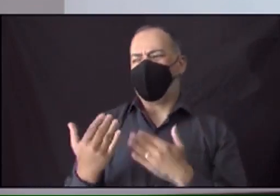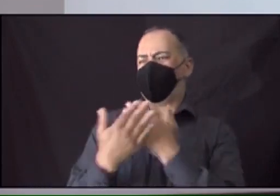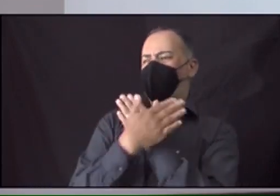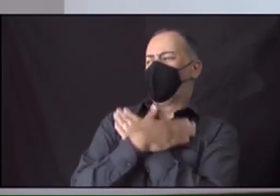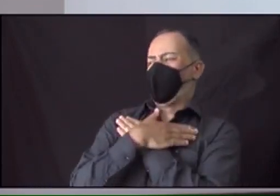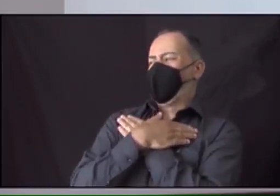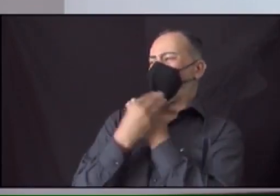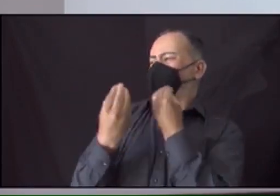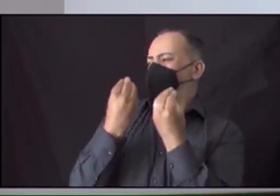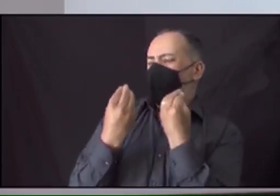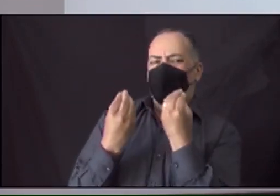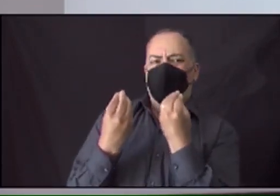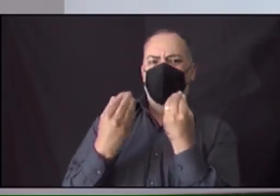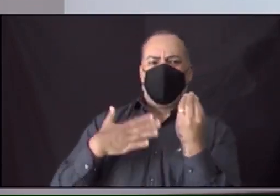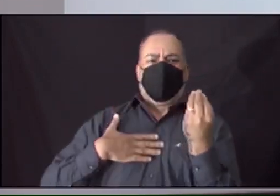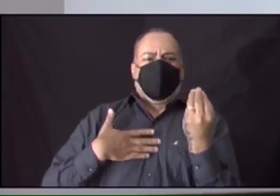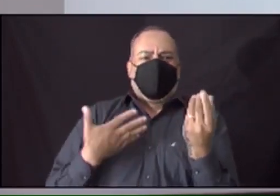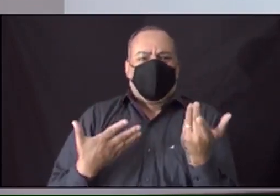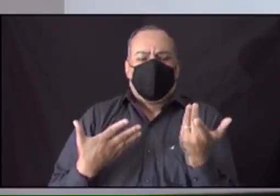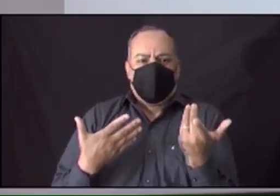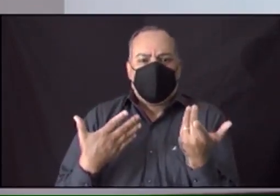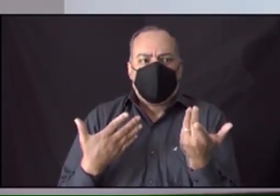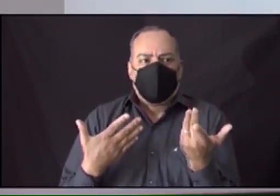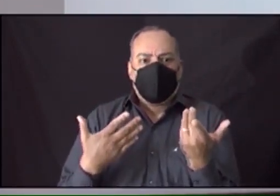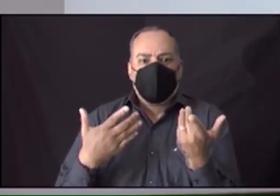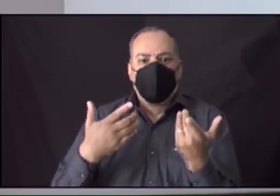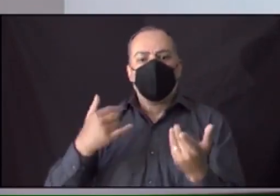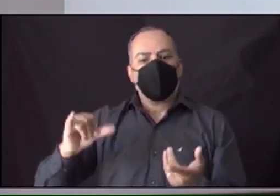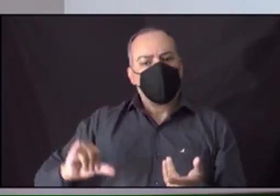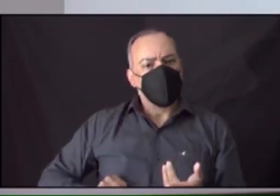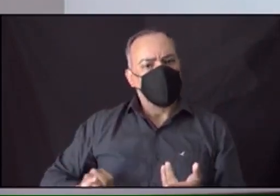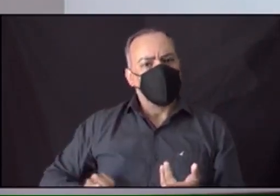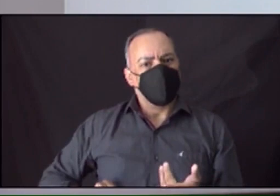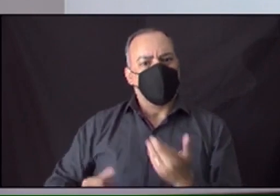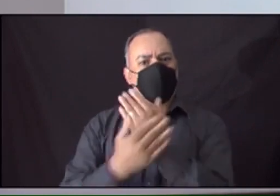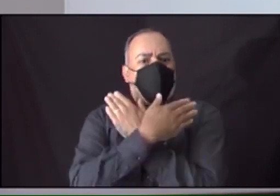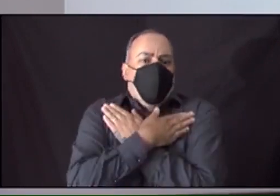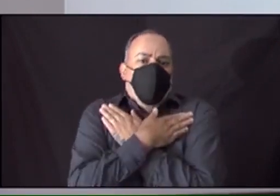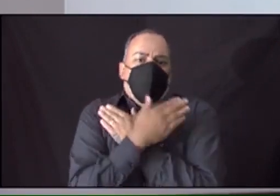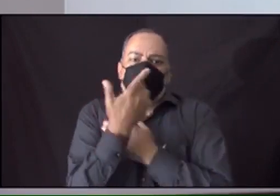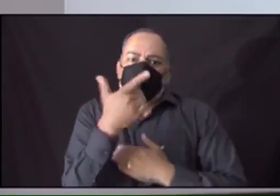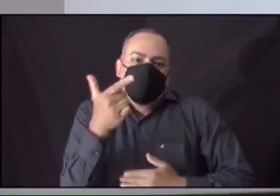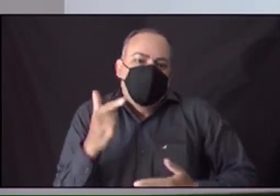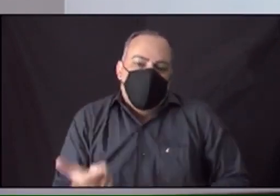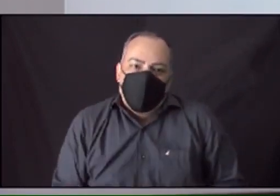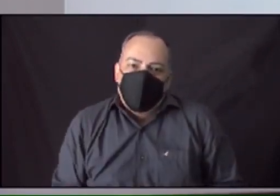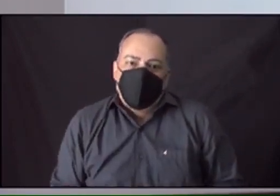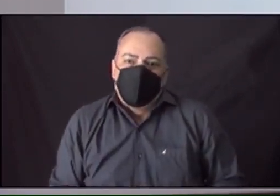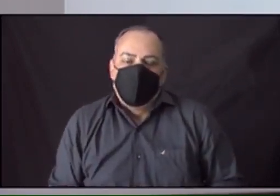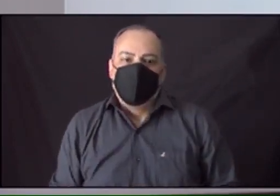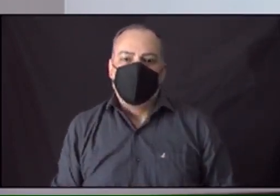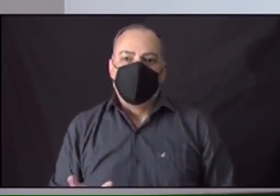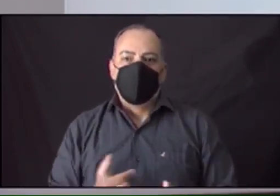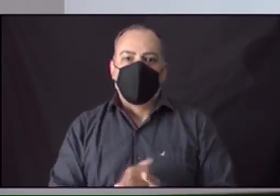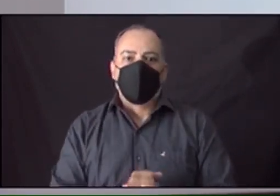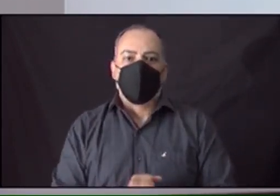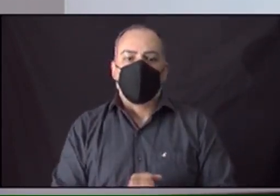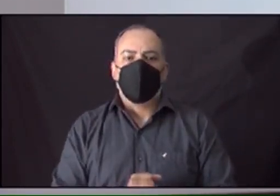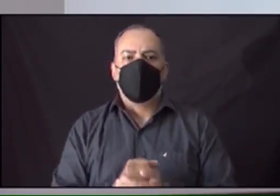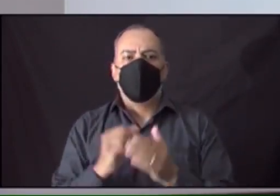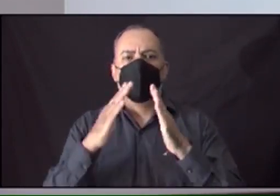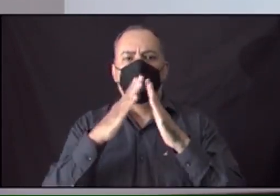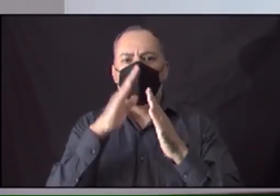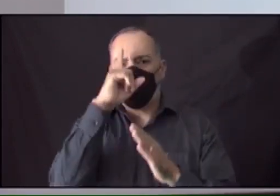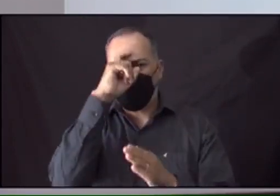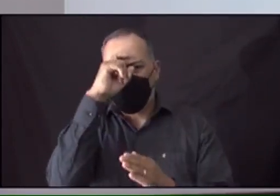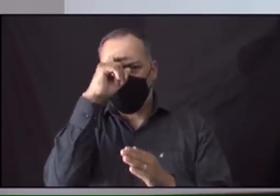tão impactante para todo mundo. Nós sofremos muito cada vez que tem uma situação que o hospital entra